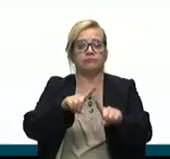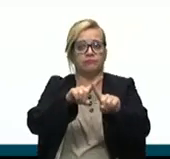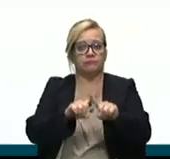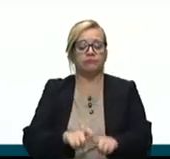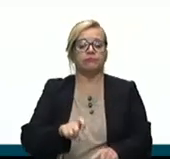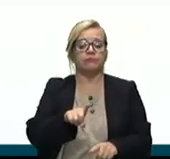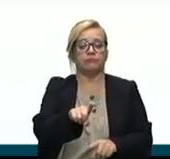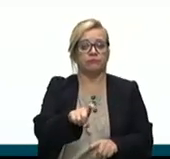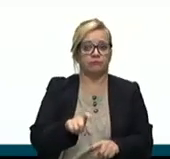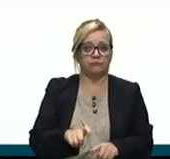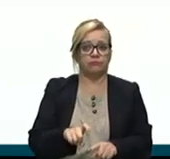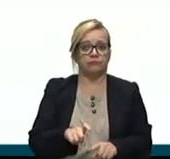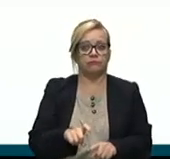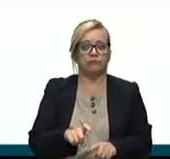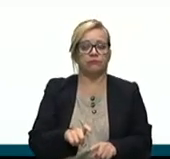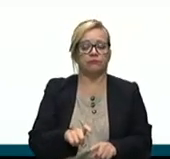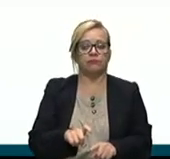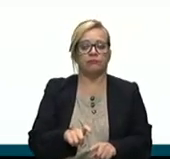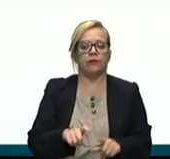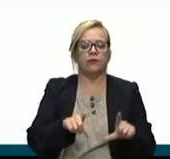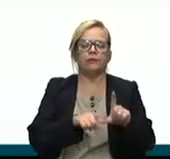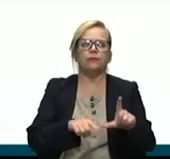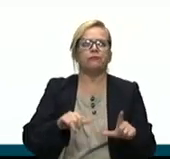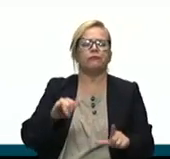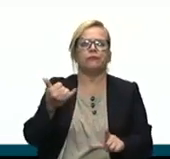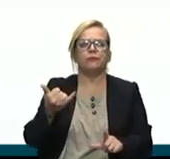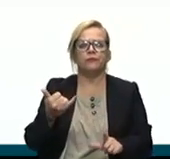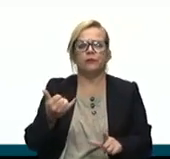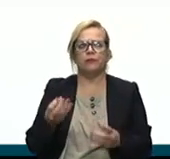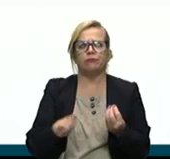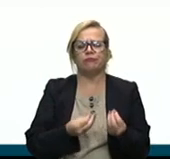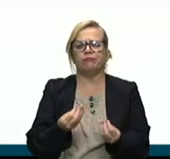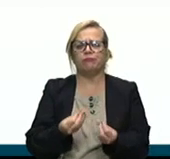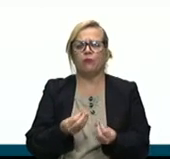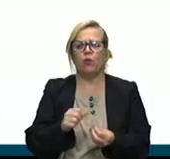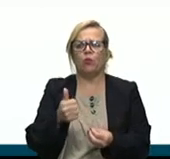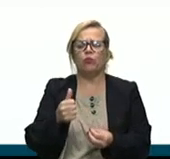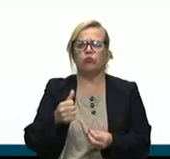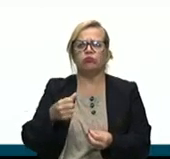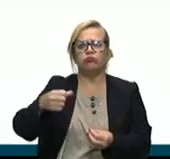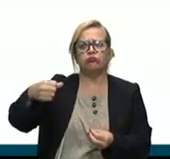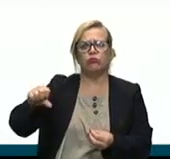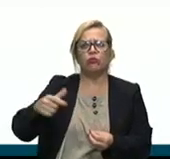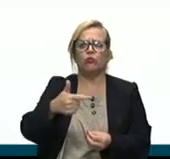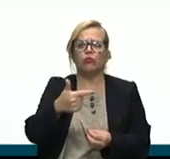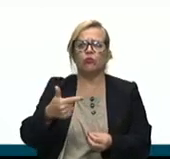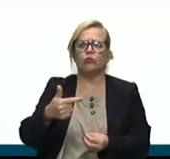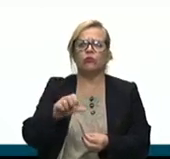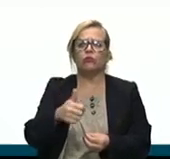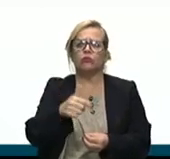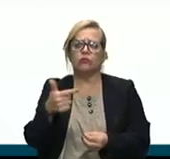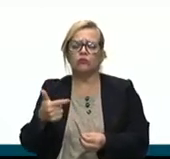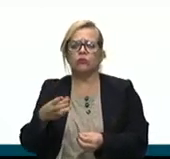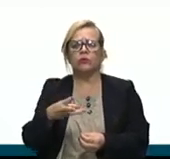pelo seu respectivo y. Como assim respectivo? 1 com 9, 2 com 12, 3 com 15